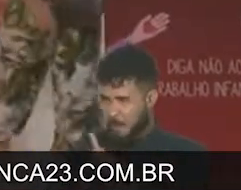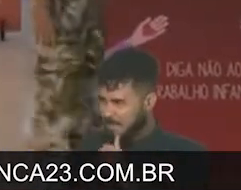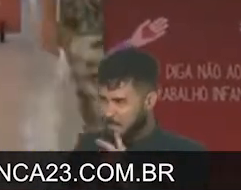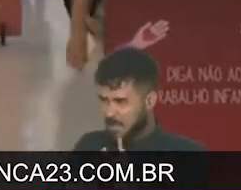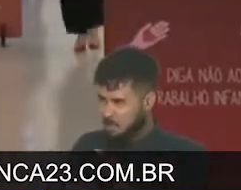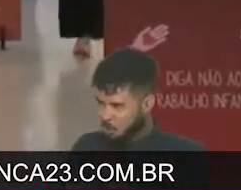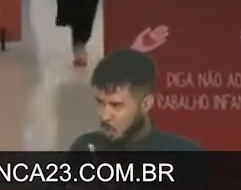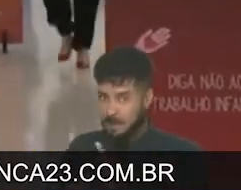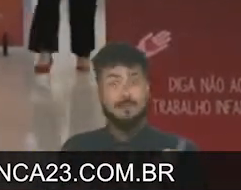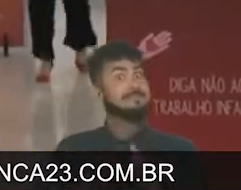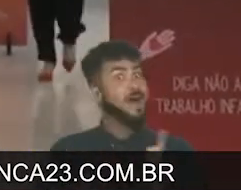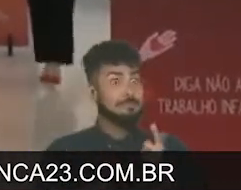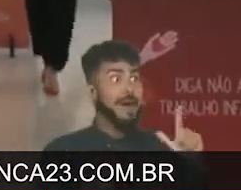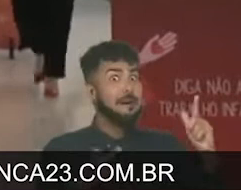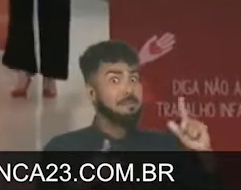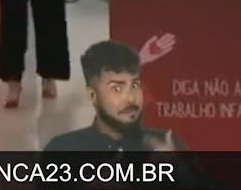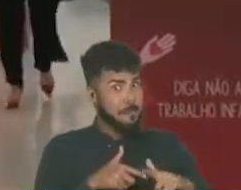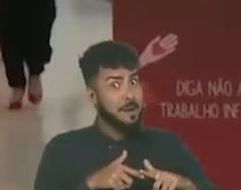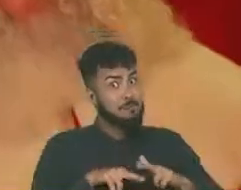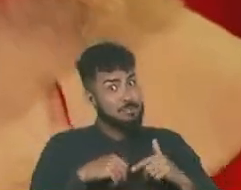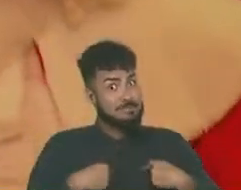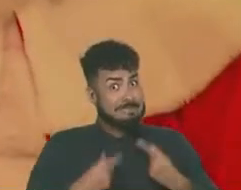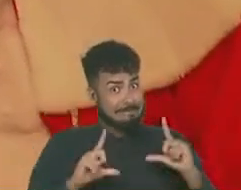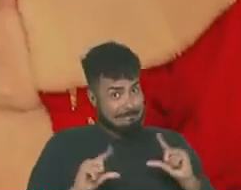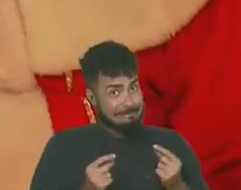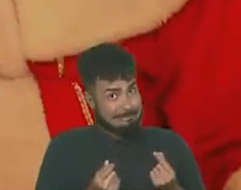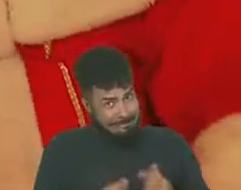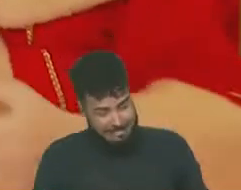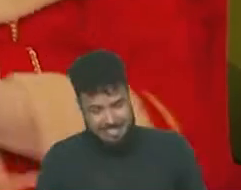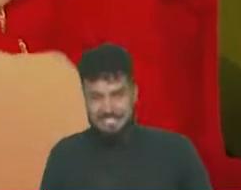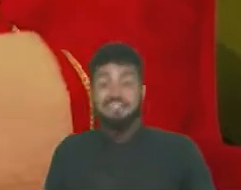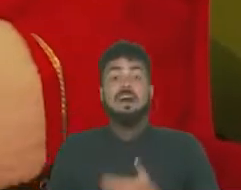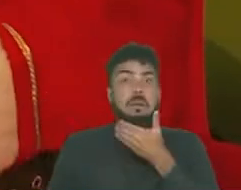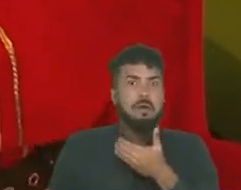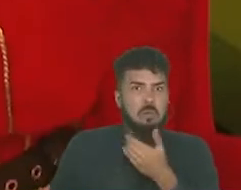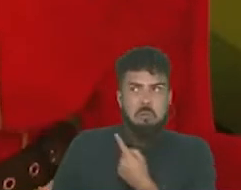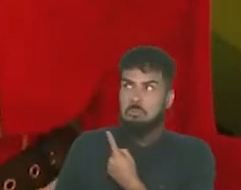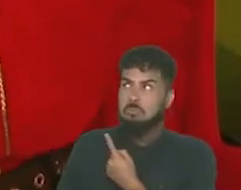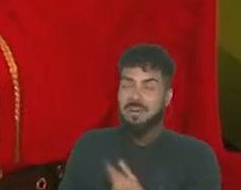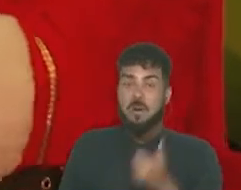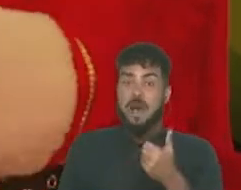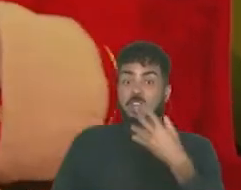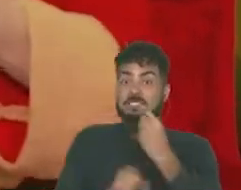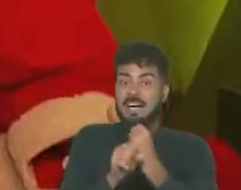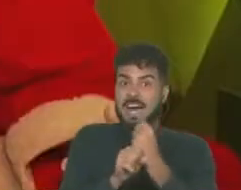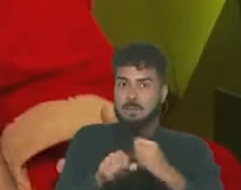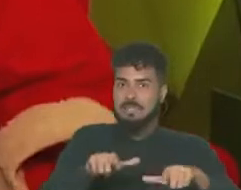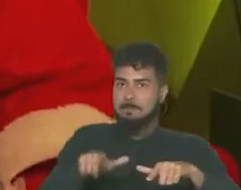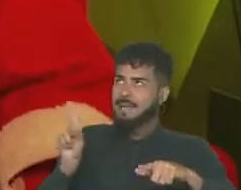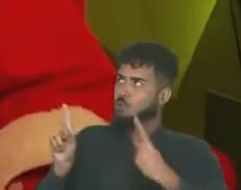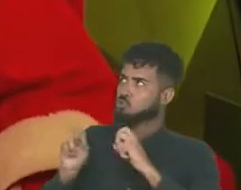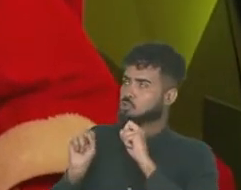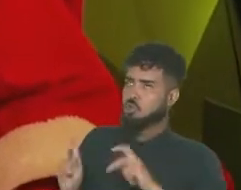Não, esse que é o problema. Aí é que está o intervalo. E o Papai Noel? Ele está há 14 anos nesse mesmo